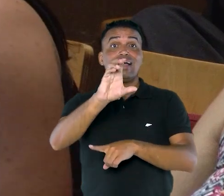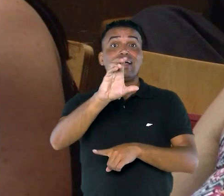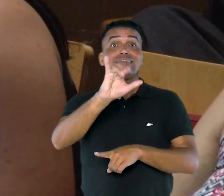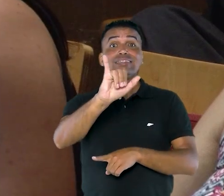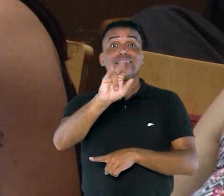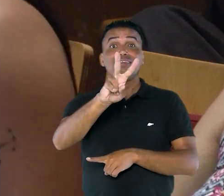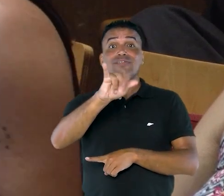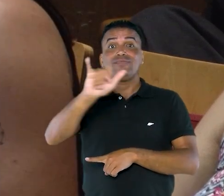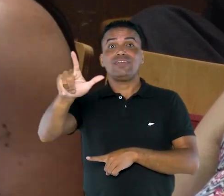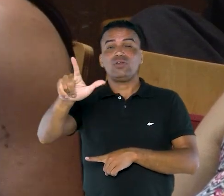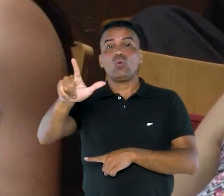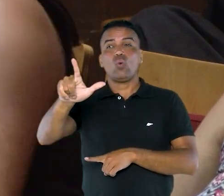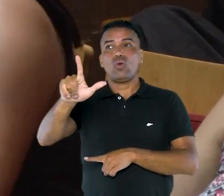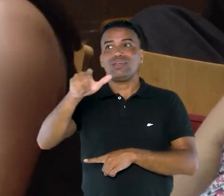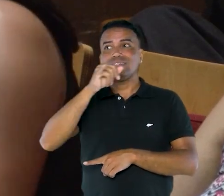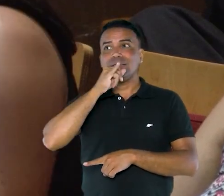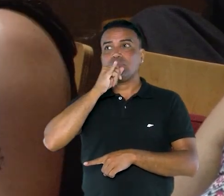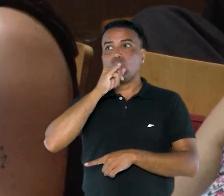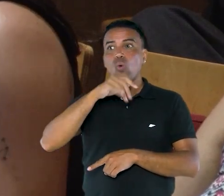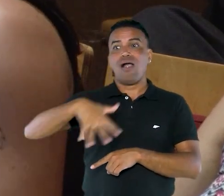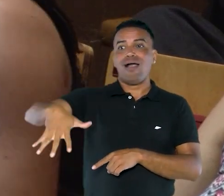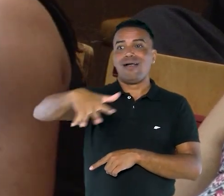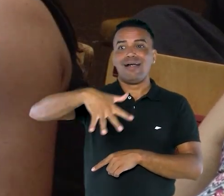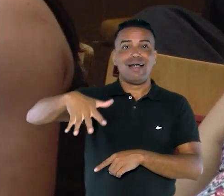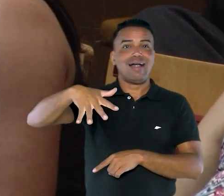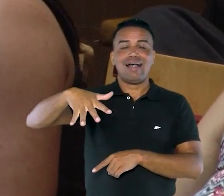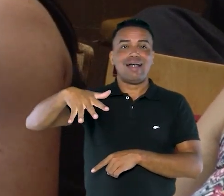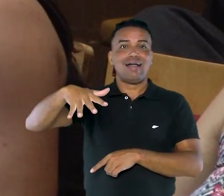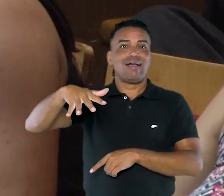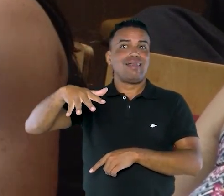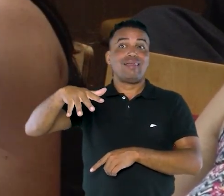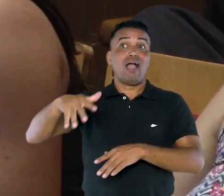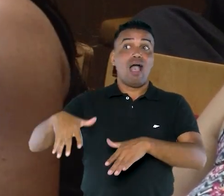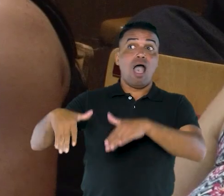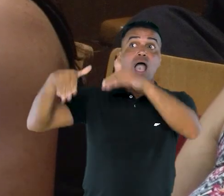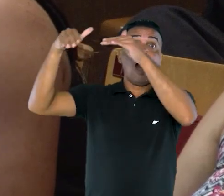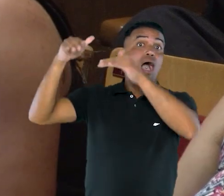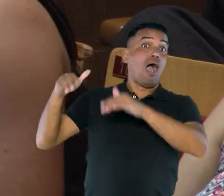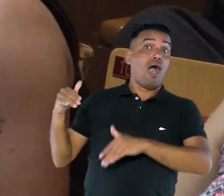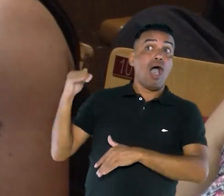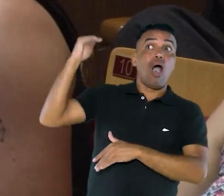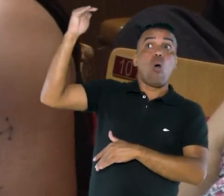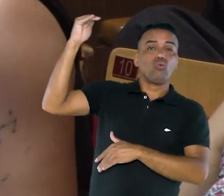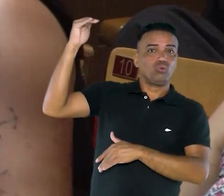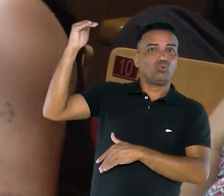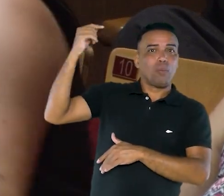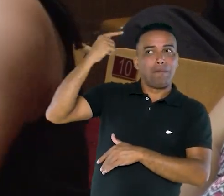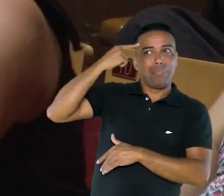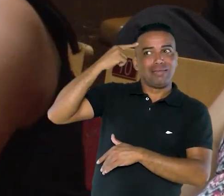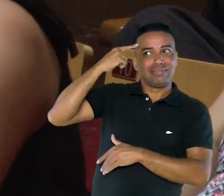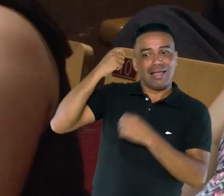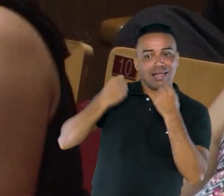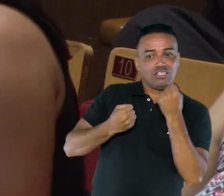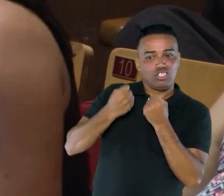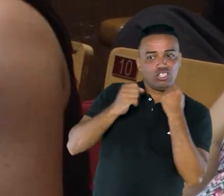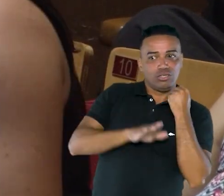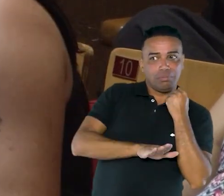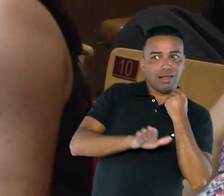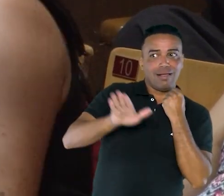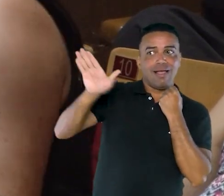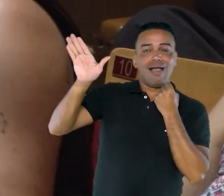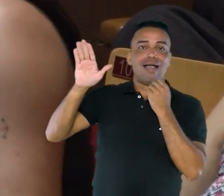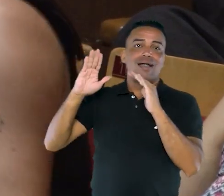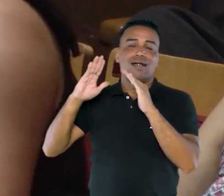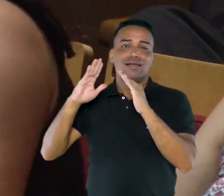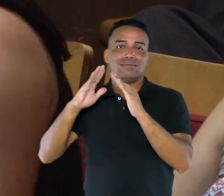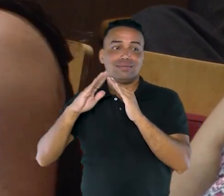aflito de alguma forma. Por mais que more numa área que não é sensível, iria pensar em como ir dirigir de volta para